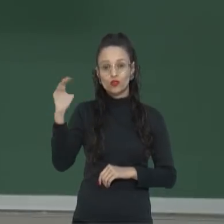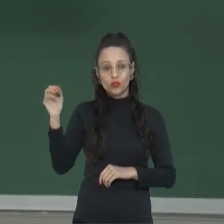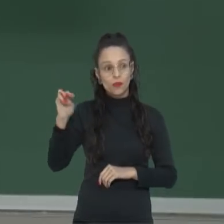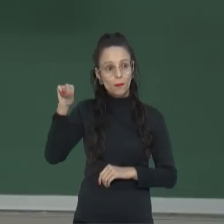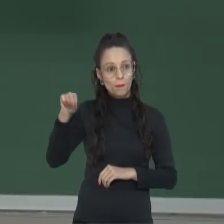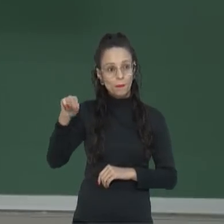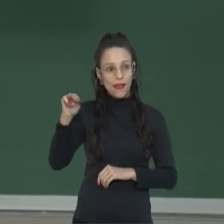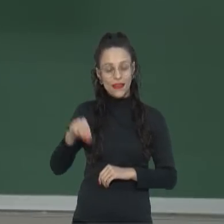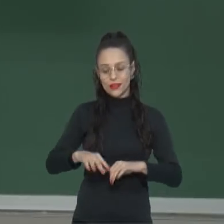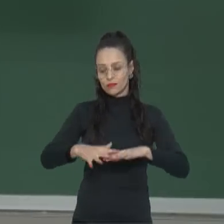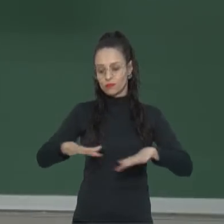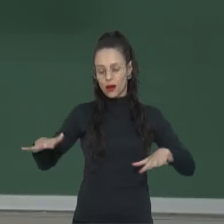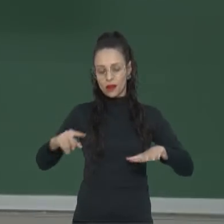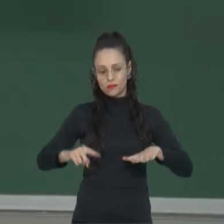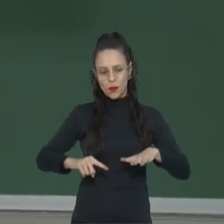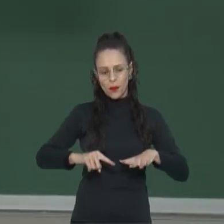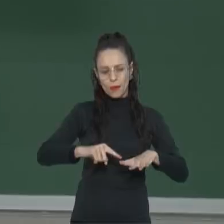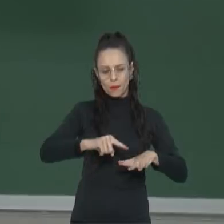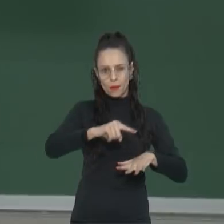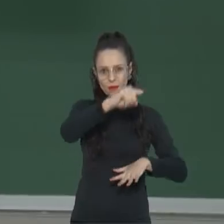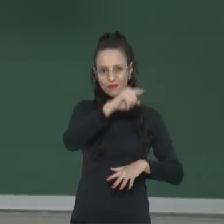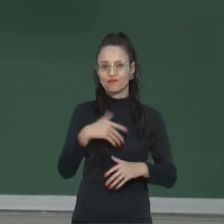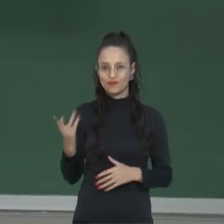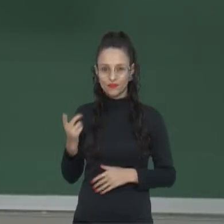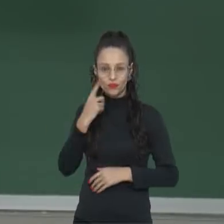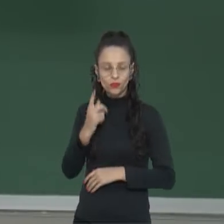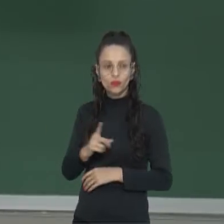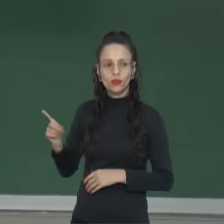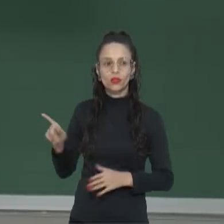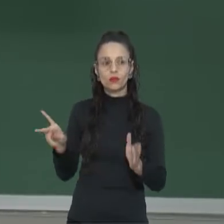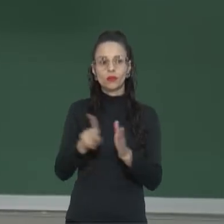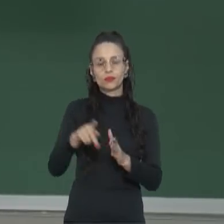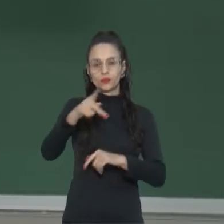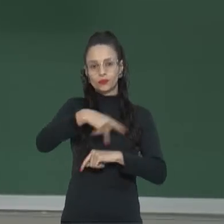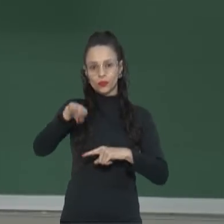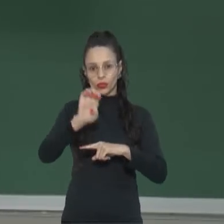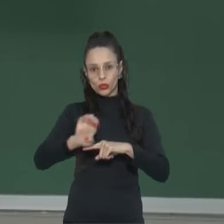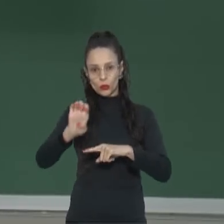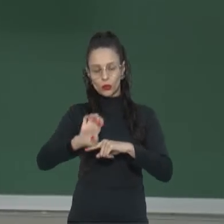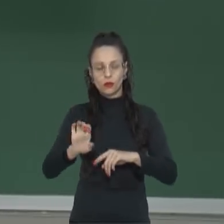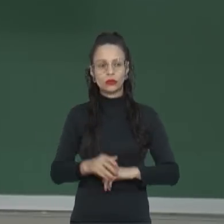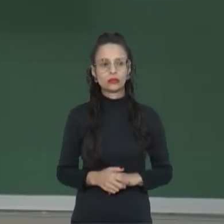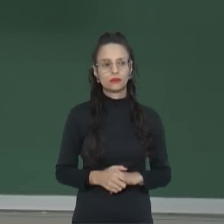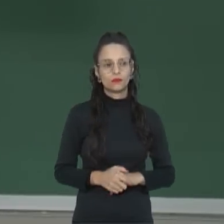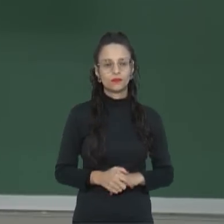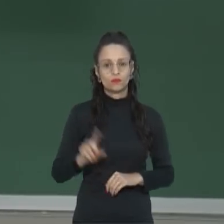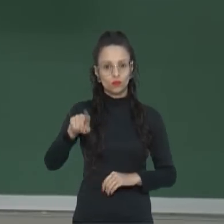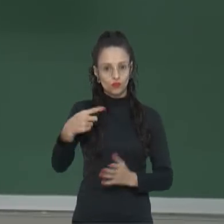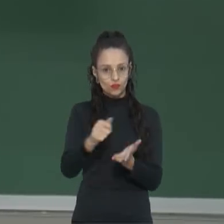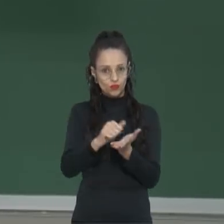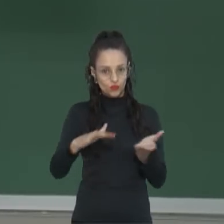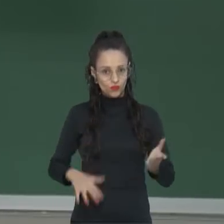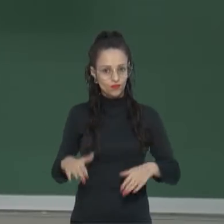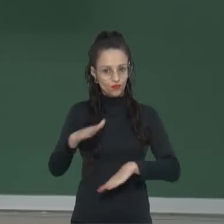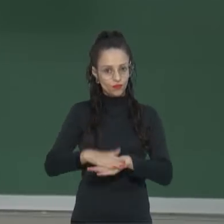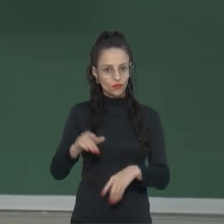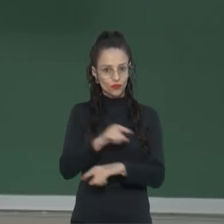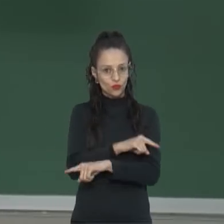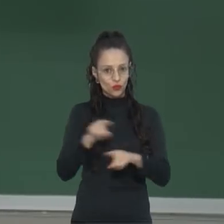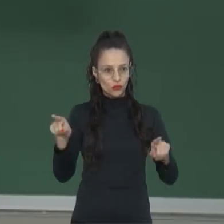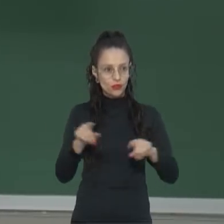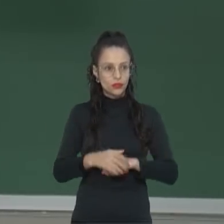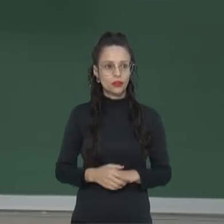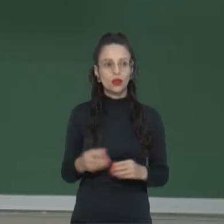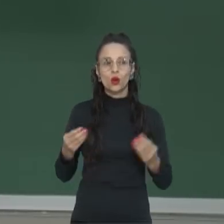metros acima do nível do mar. Essa fica no Equador, galera. Próxima atividade é com vocês de